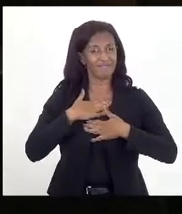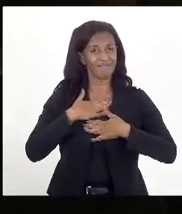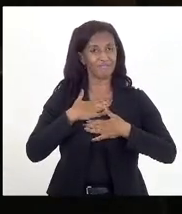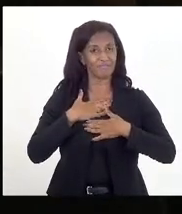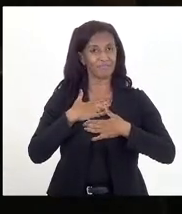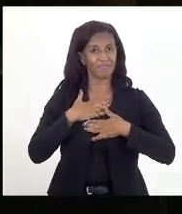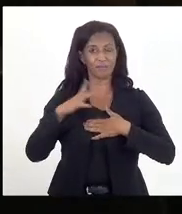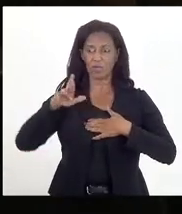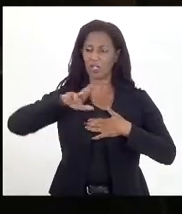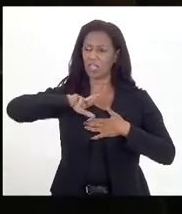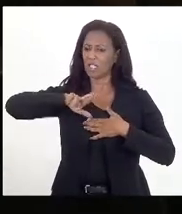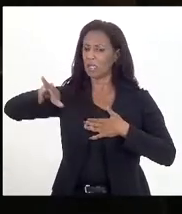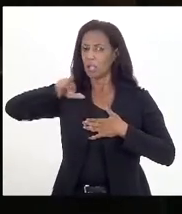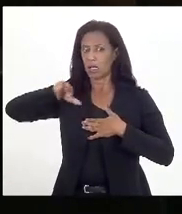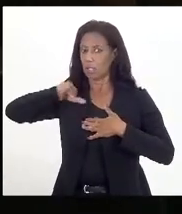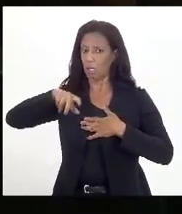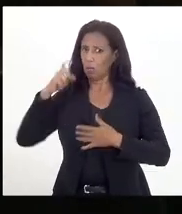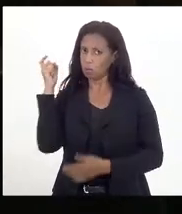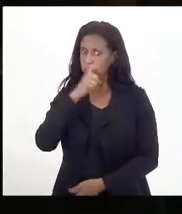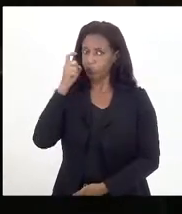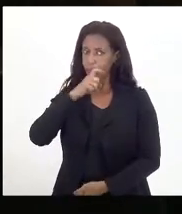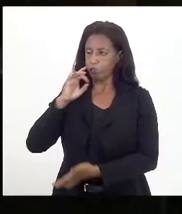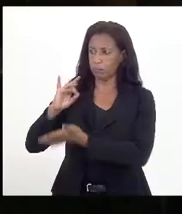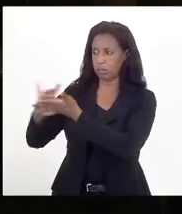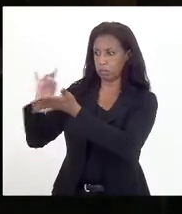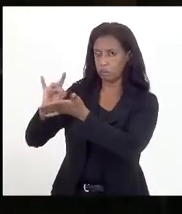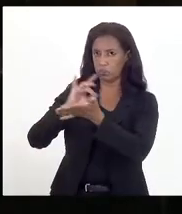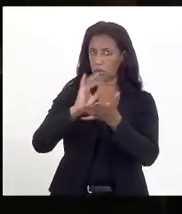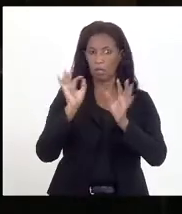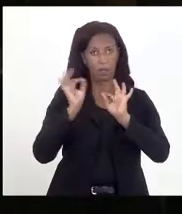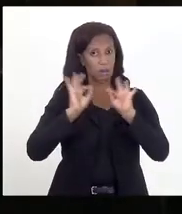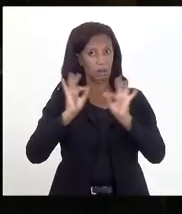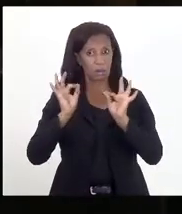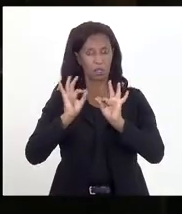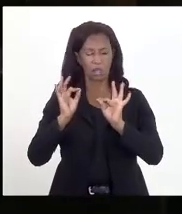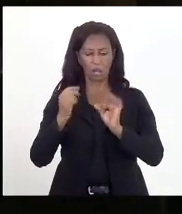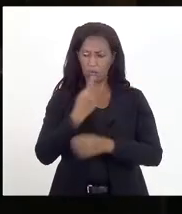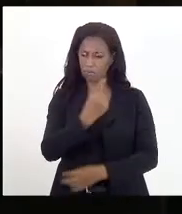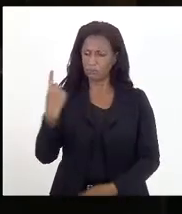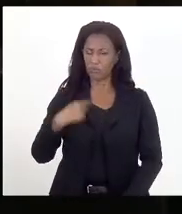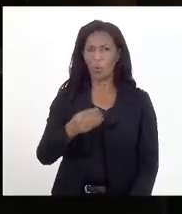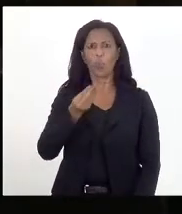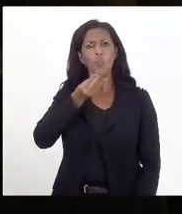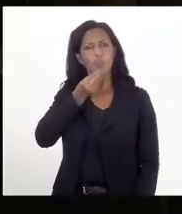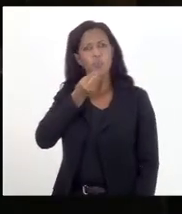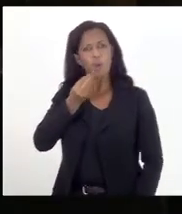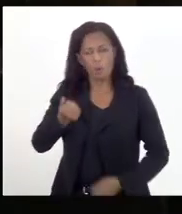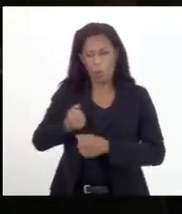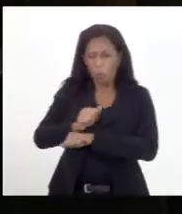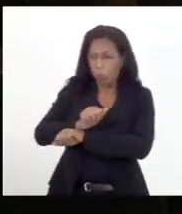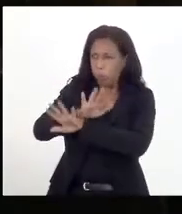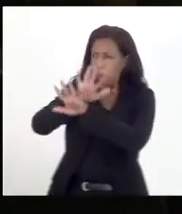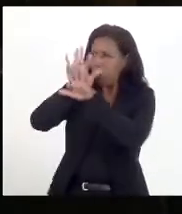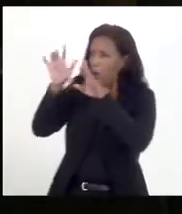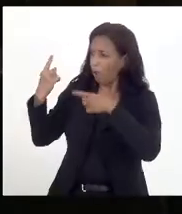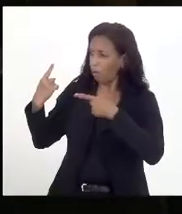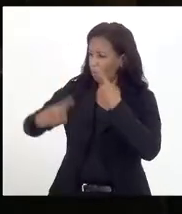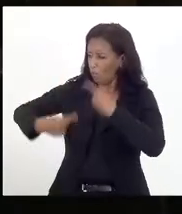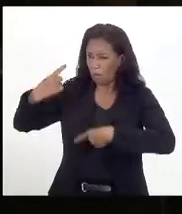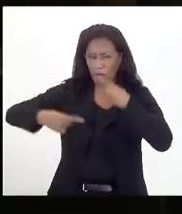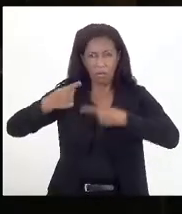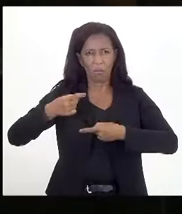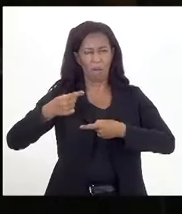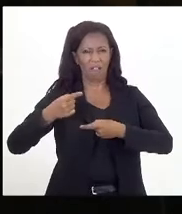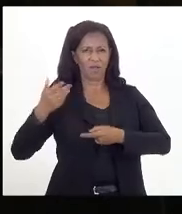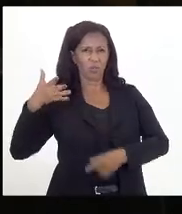Ah não amiga não mas ninguém nós fomos muito transparentes nos debates que